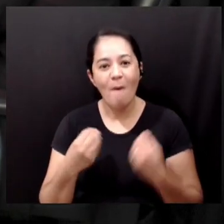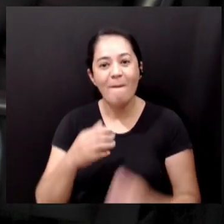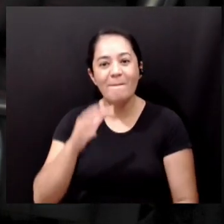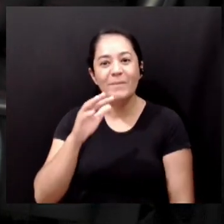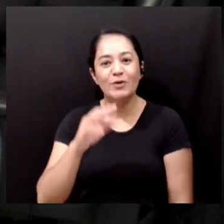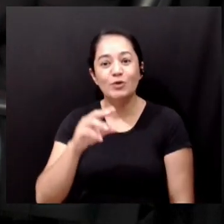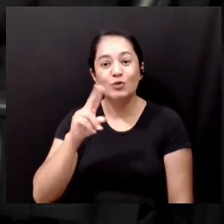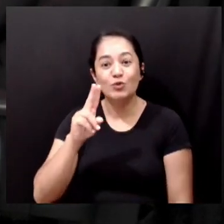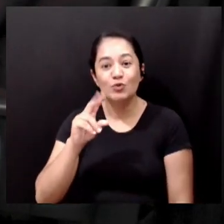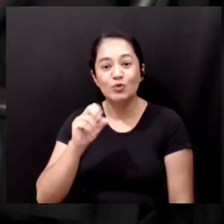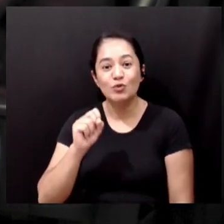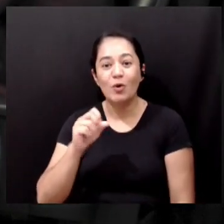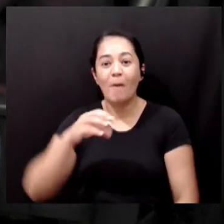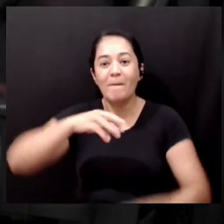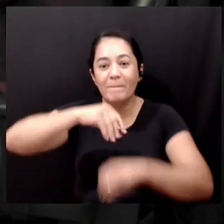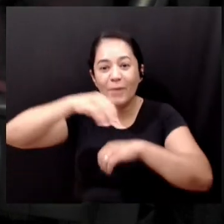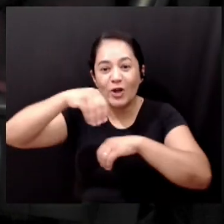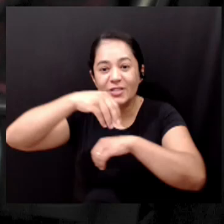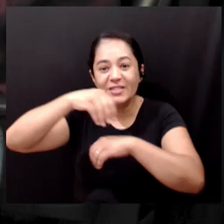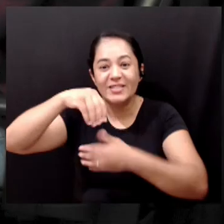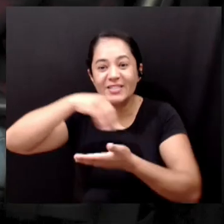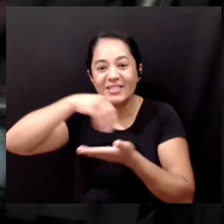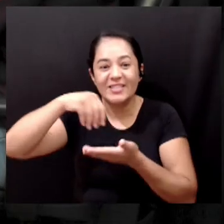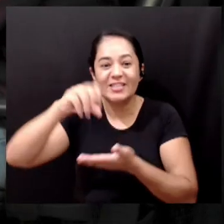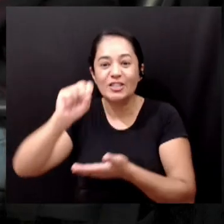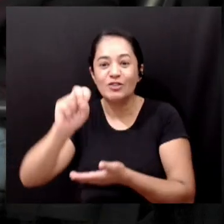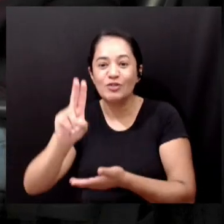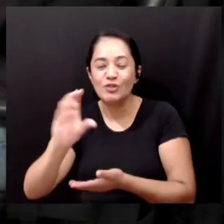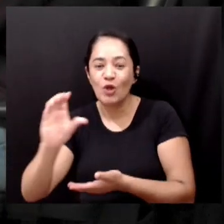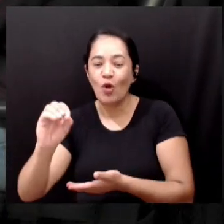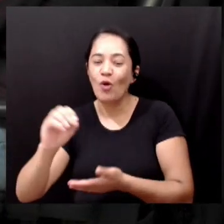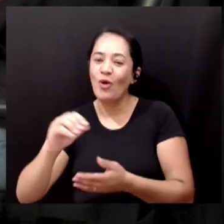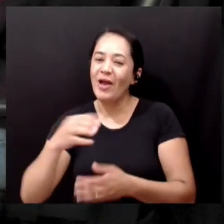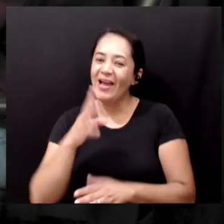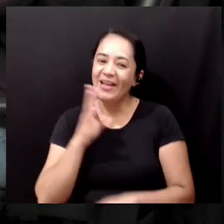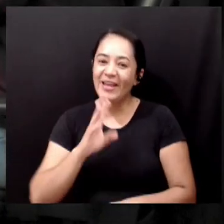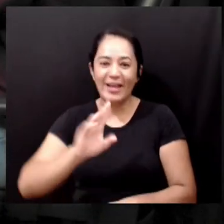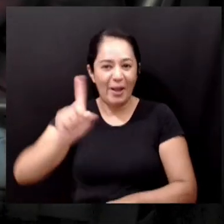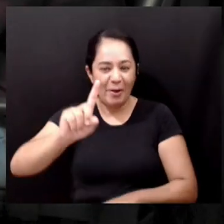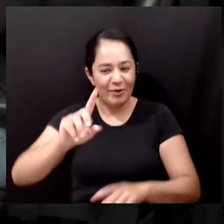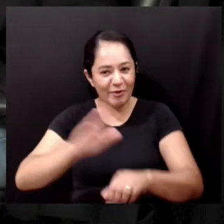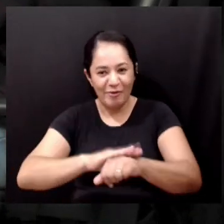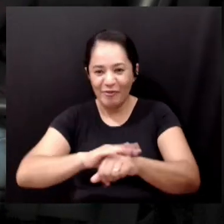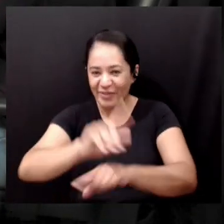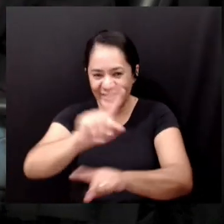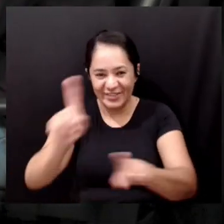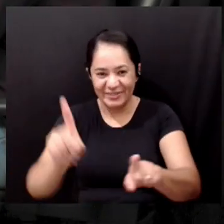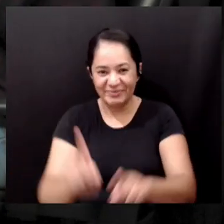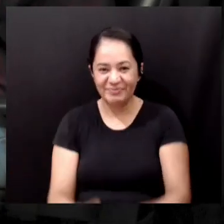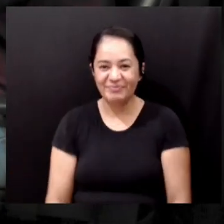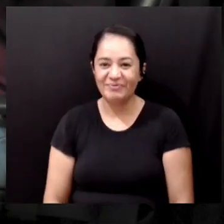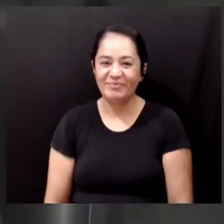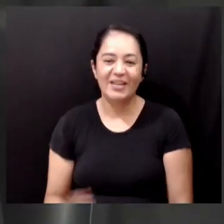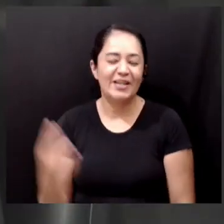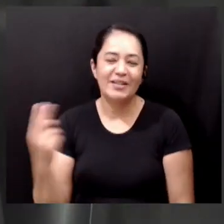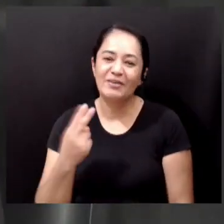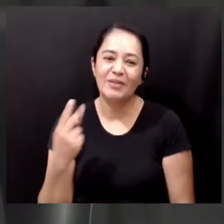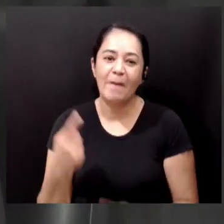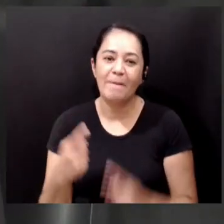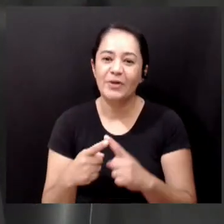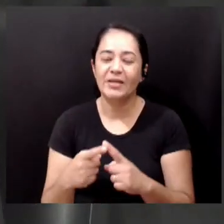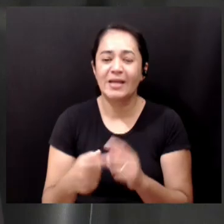muito legal. Gente, não fica a dica, não façam isso. Fica a dica isso. Acho que nem dá para fazer mais isso. É que antigamente chuveiros